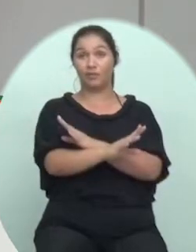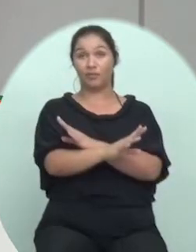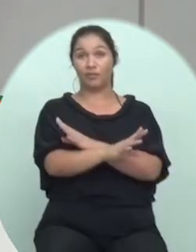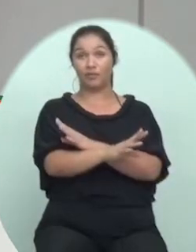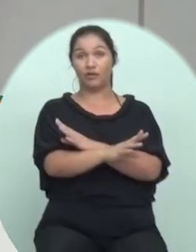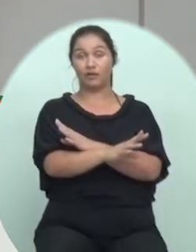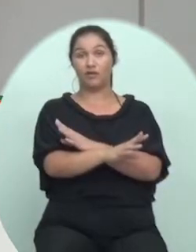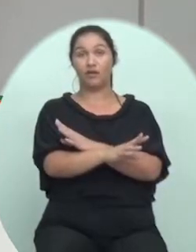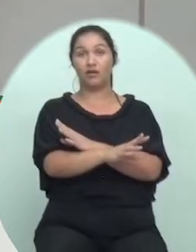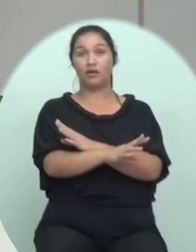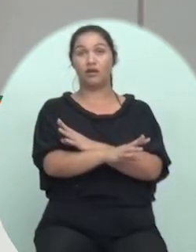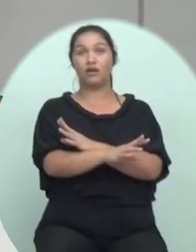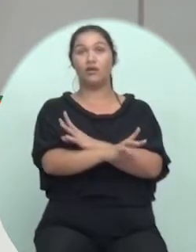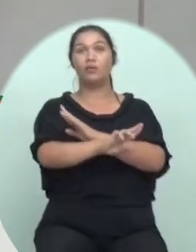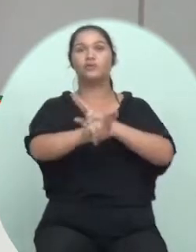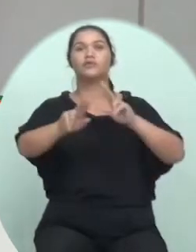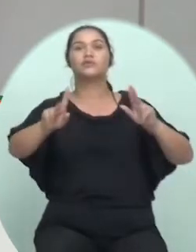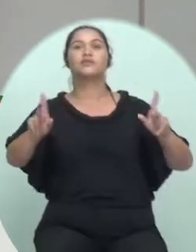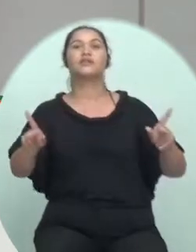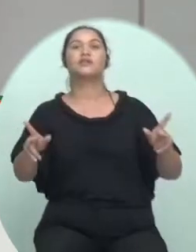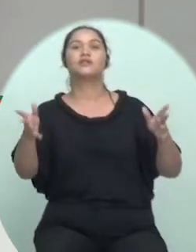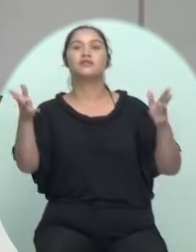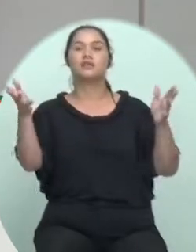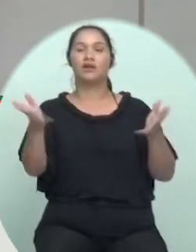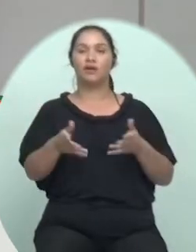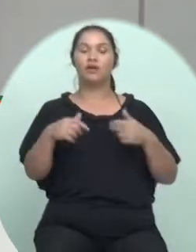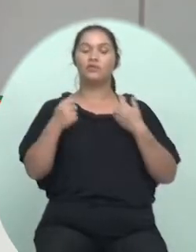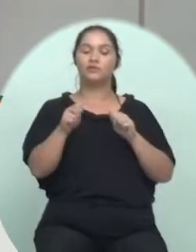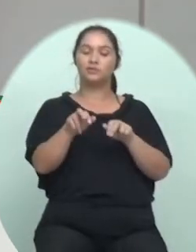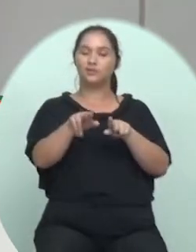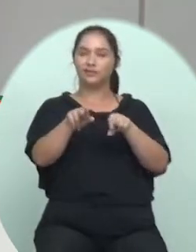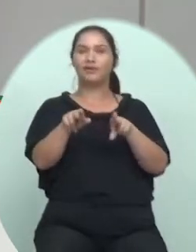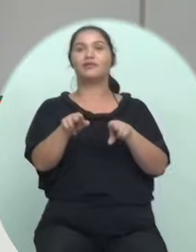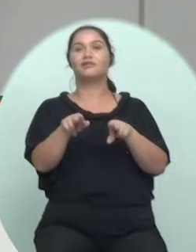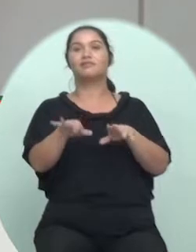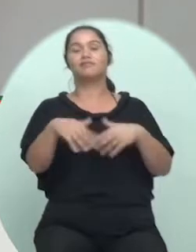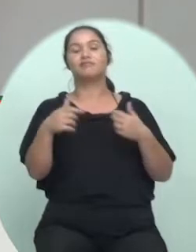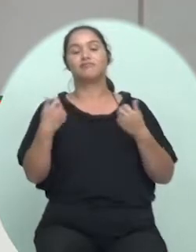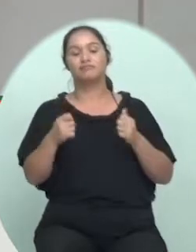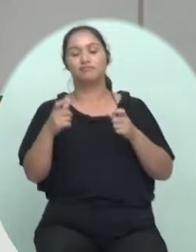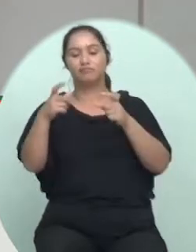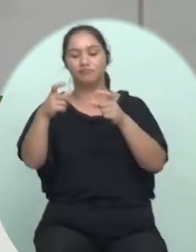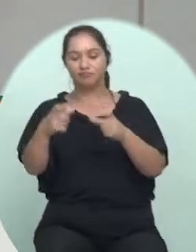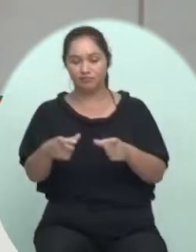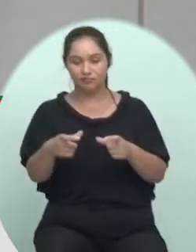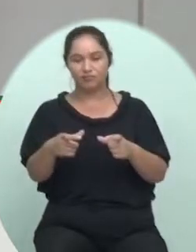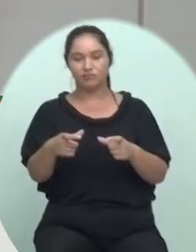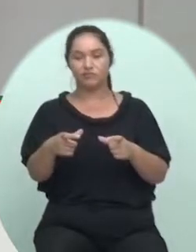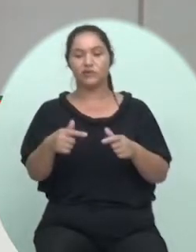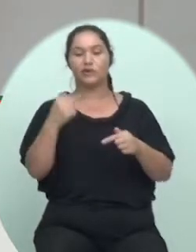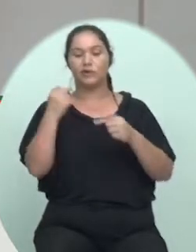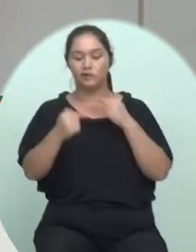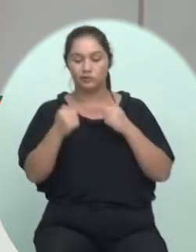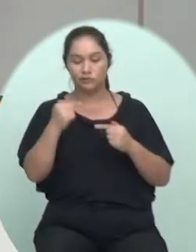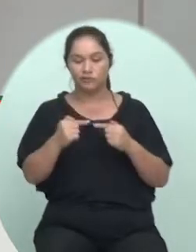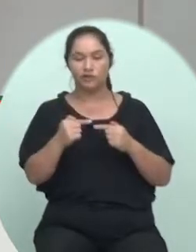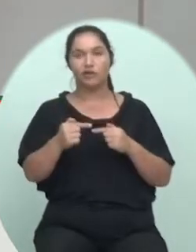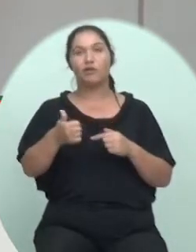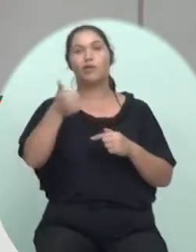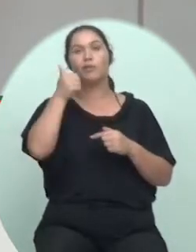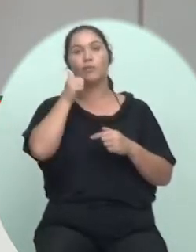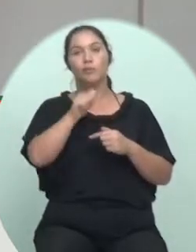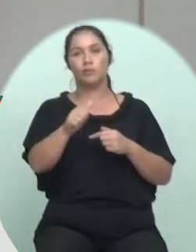desse espaço, nós precisamos dessas discussões para sim fortalecer a mulher no mercado de trabalho, para diminuir a